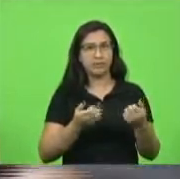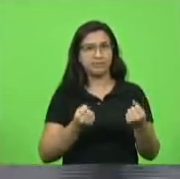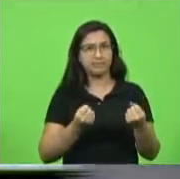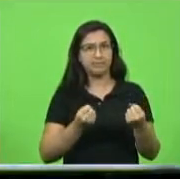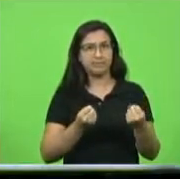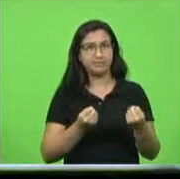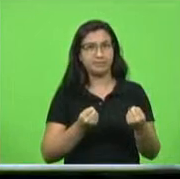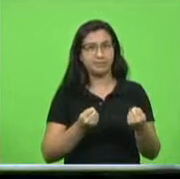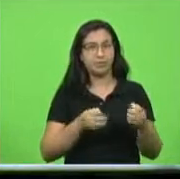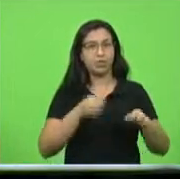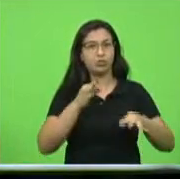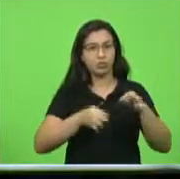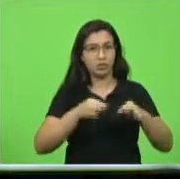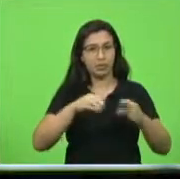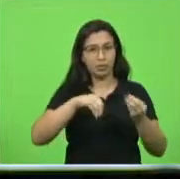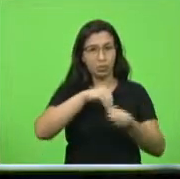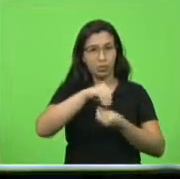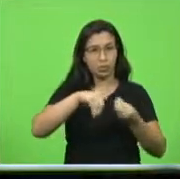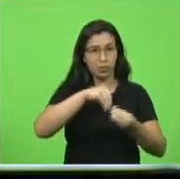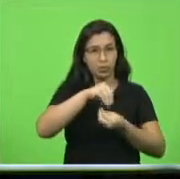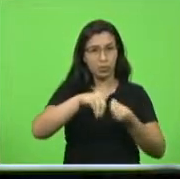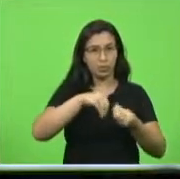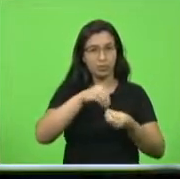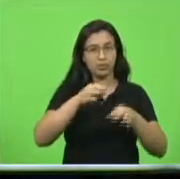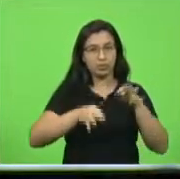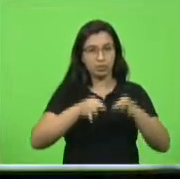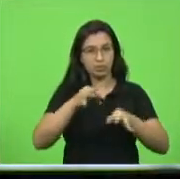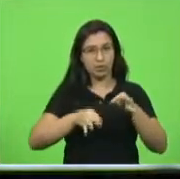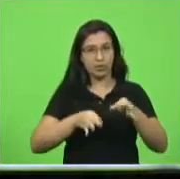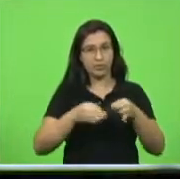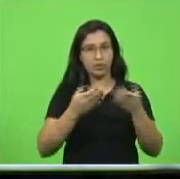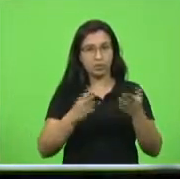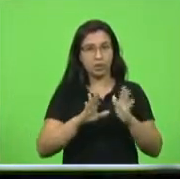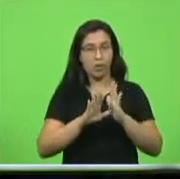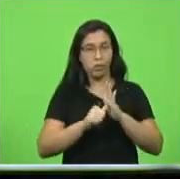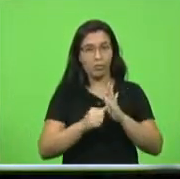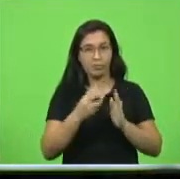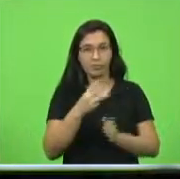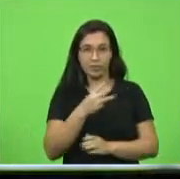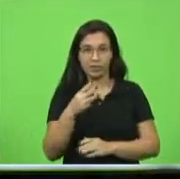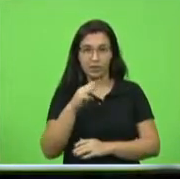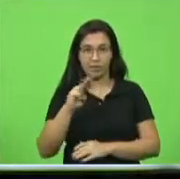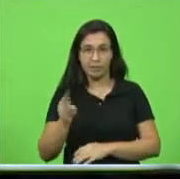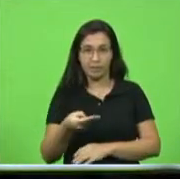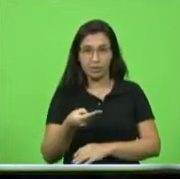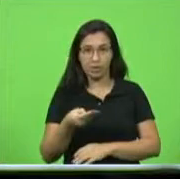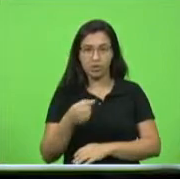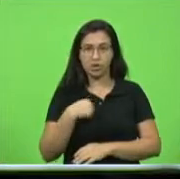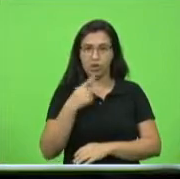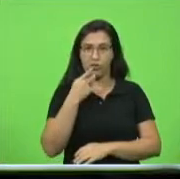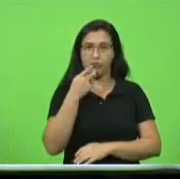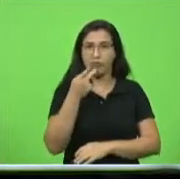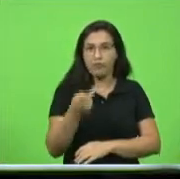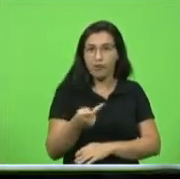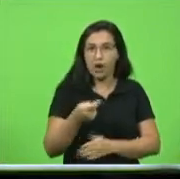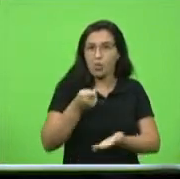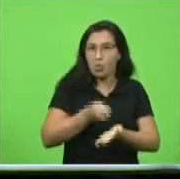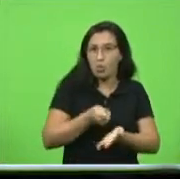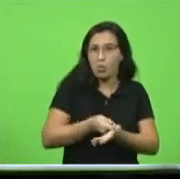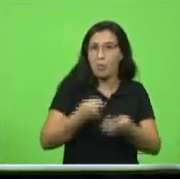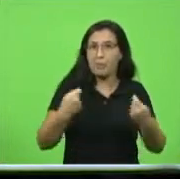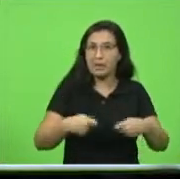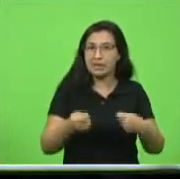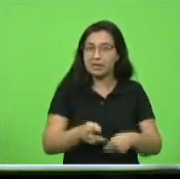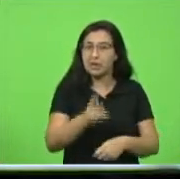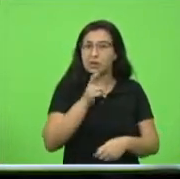aliás, do julgamento misto, da comissão mista, com relação ao roubo dos 33 milhões. E quando eu faço a cobrança a um presidente do